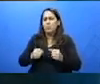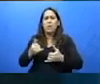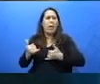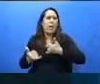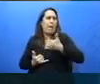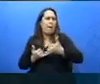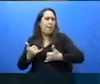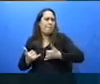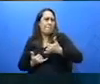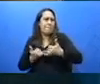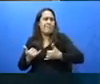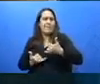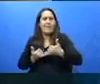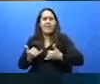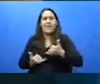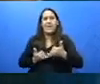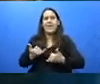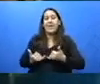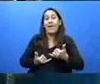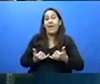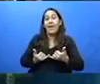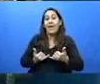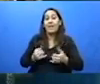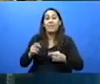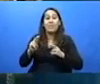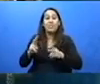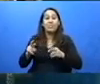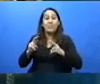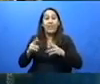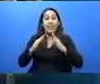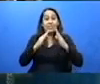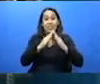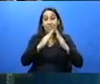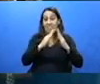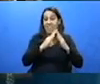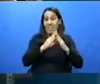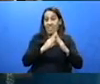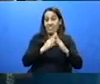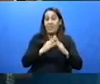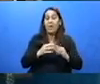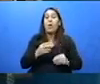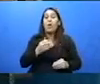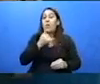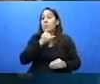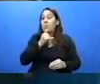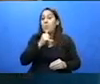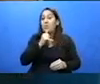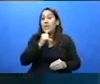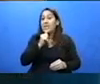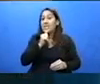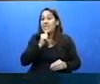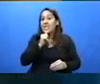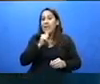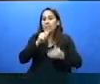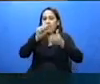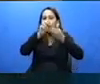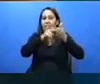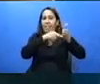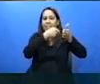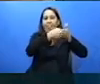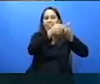a gente não podia fazer dentro de casa. Tipo, rabiscar paredes com canetinhas